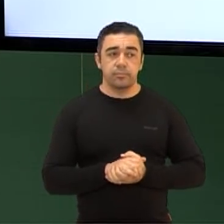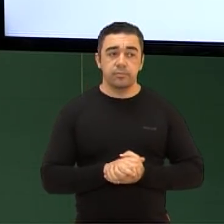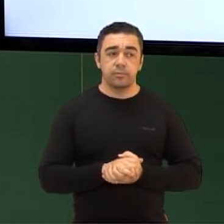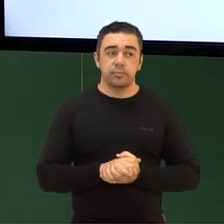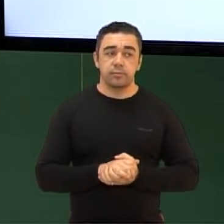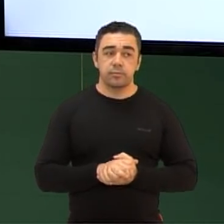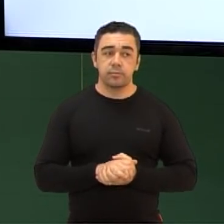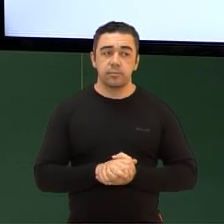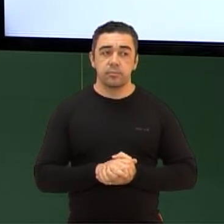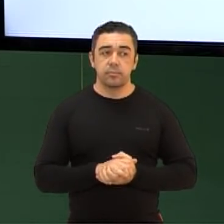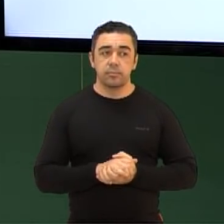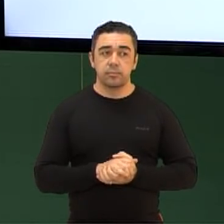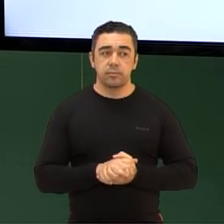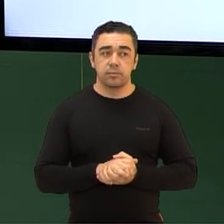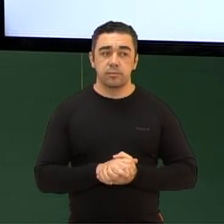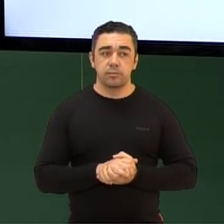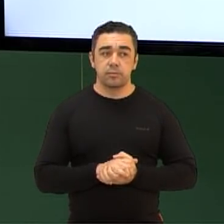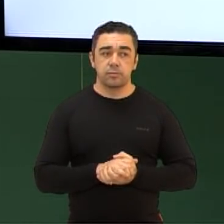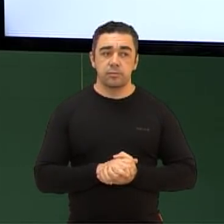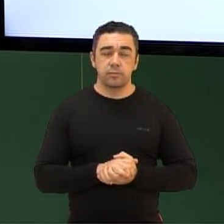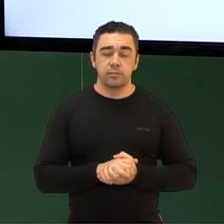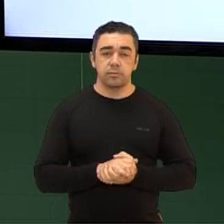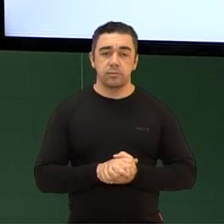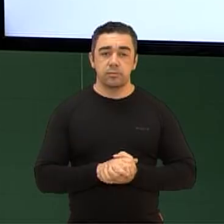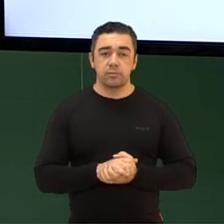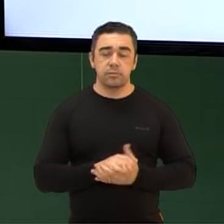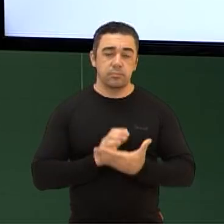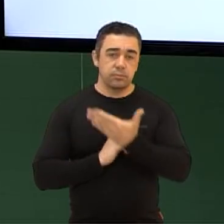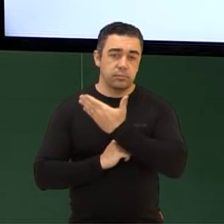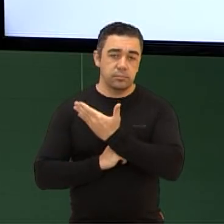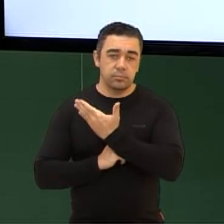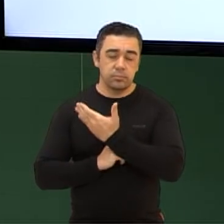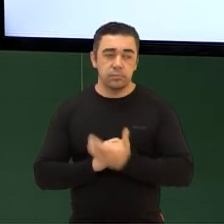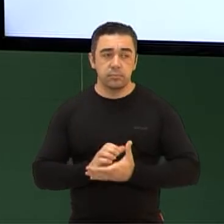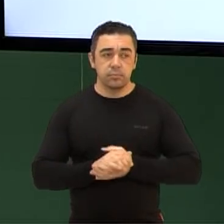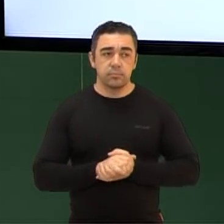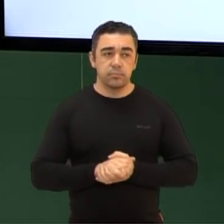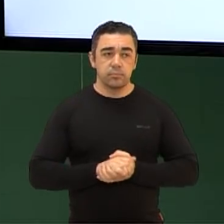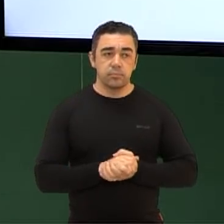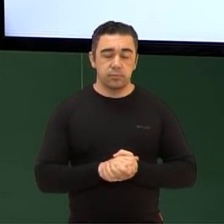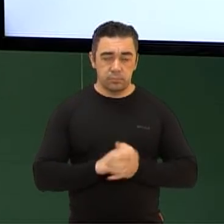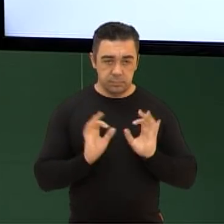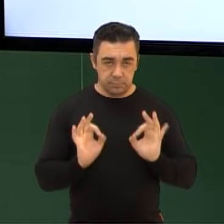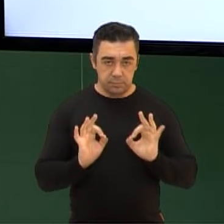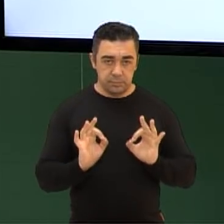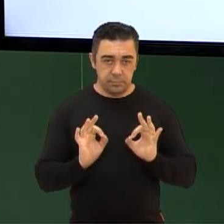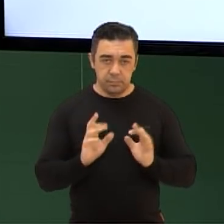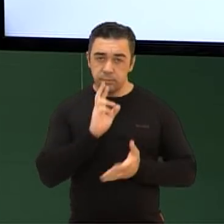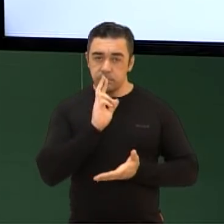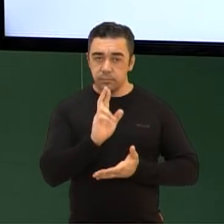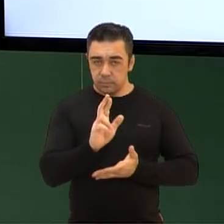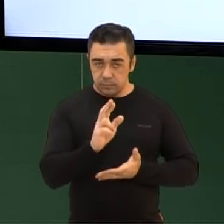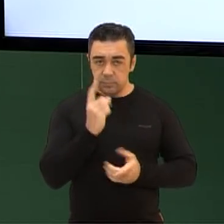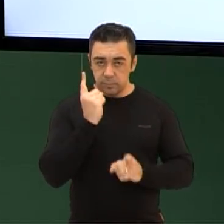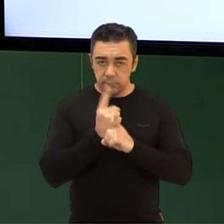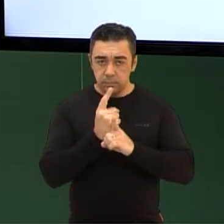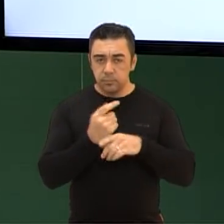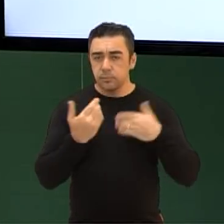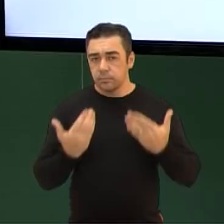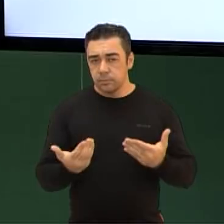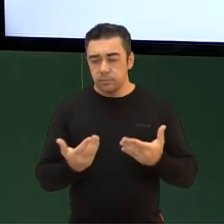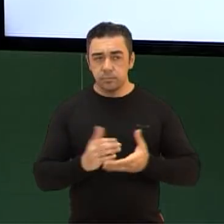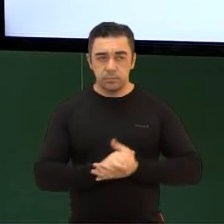x, vou pôr 18. E o 2 no lugar do x, vou pôr 18 para nós fazermos a nossa